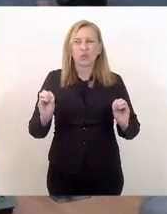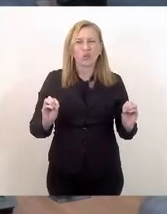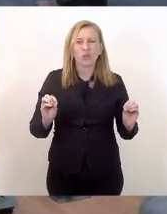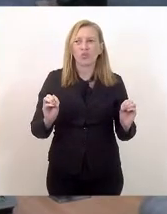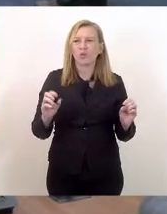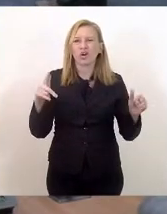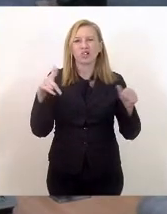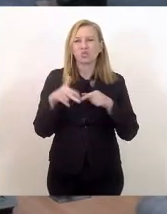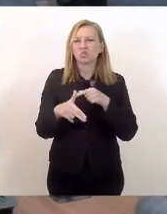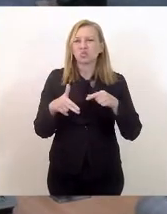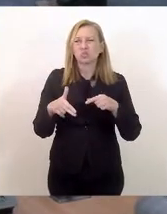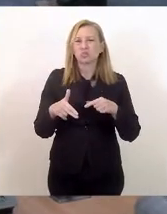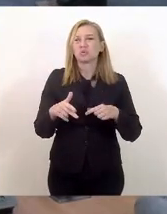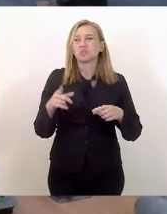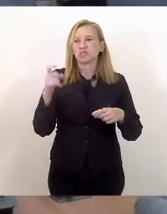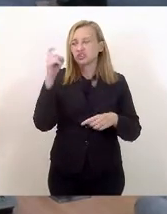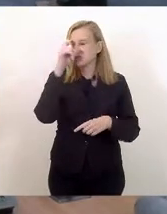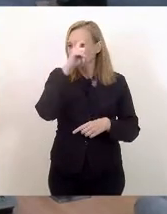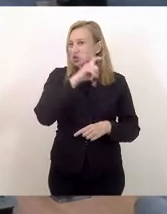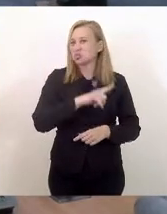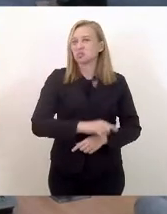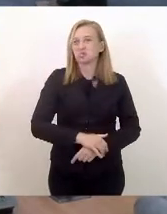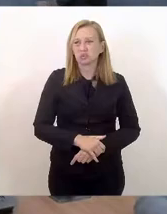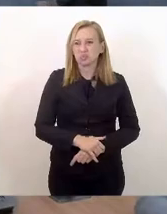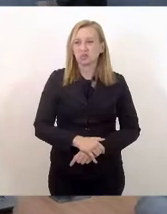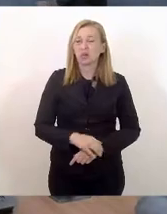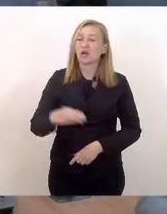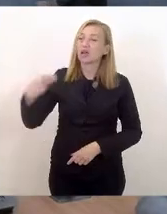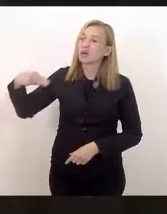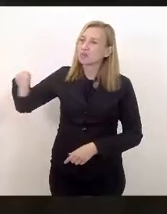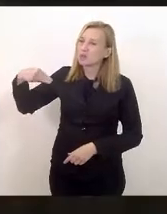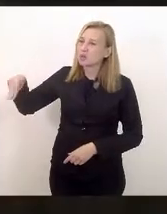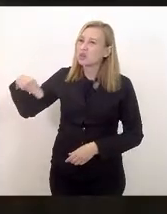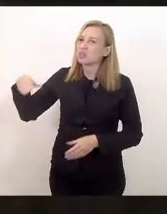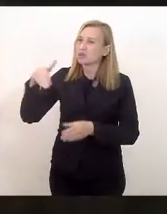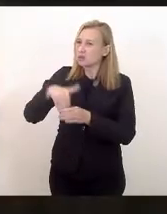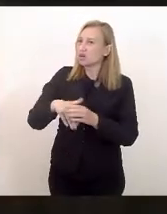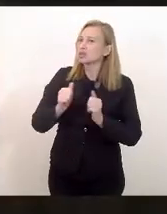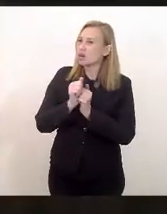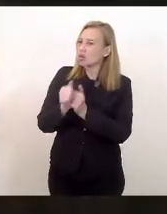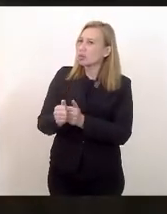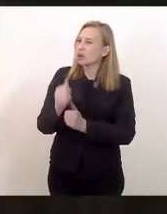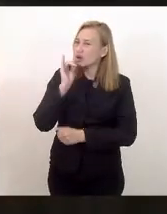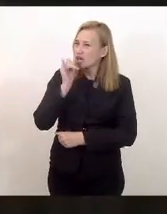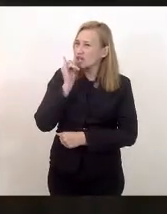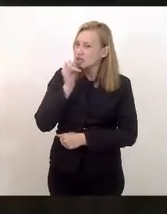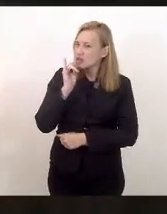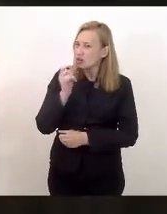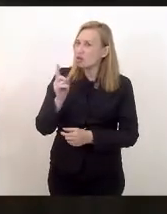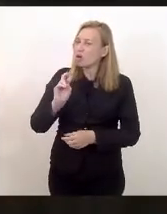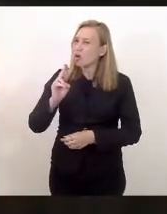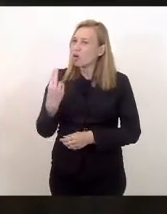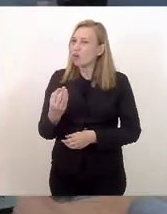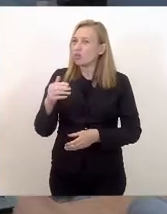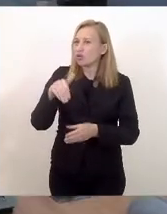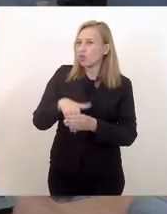tentado. Ok, Mink. Quase todos os países taxam Mink, do Brasil. Mink, o voto acompanha o relator, o voto divergente, deputado